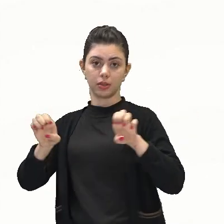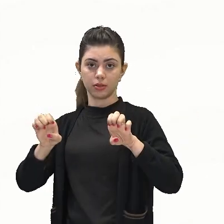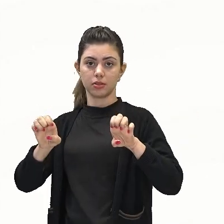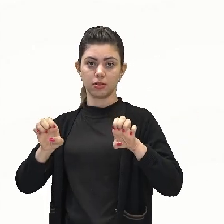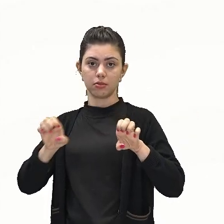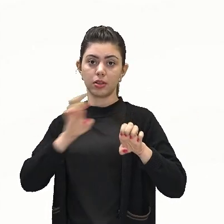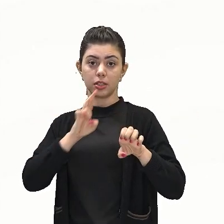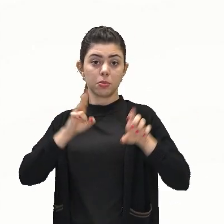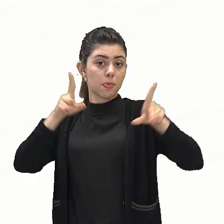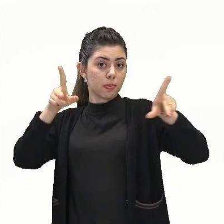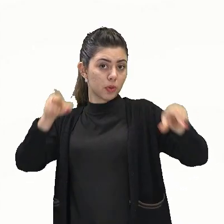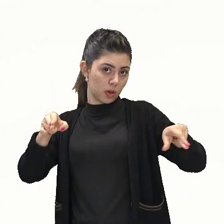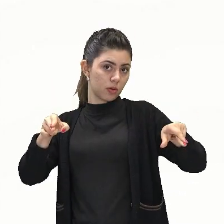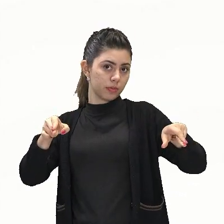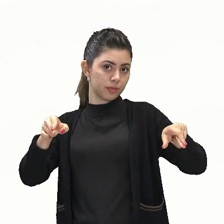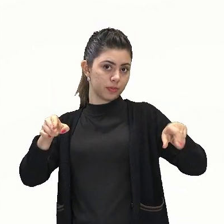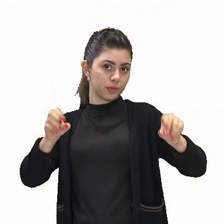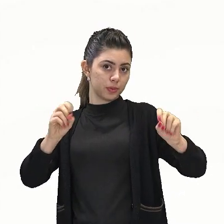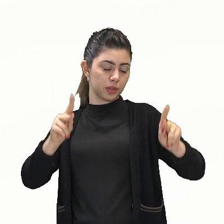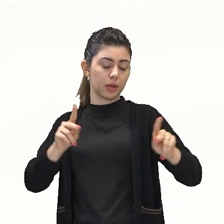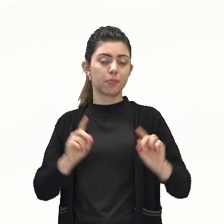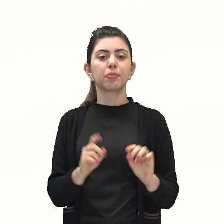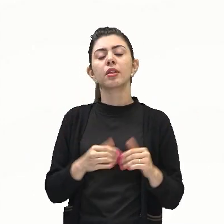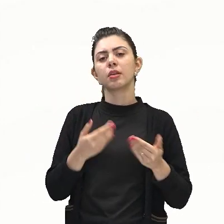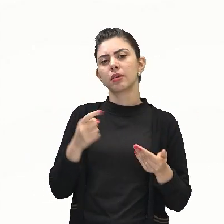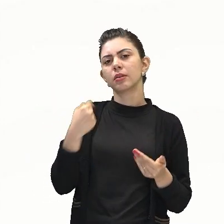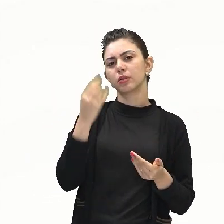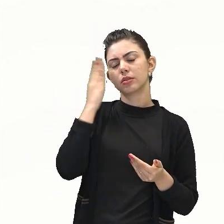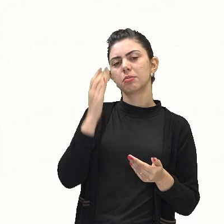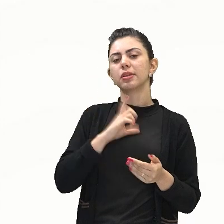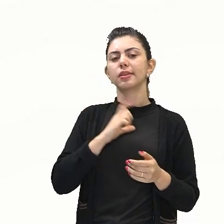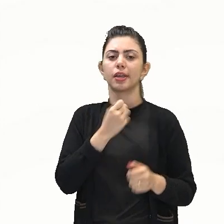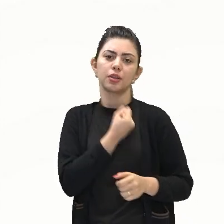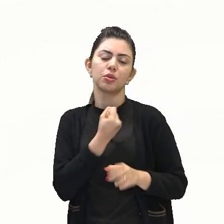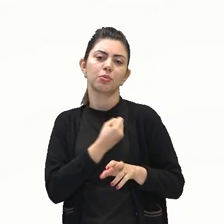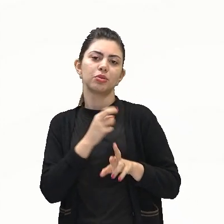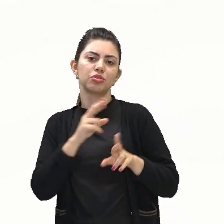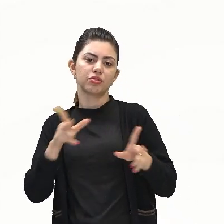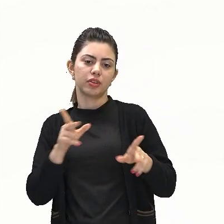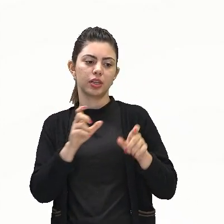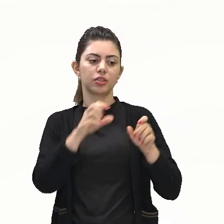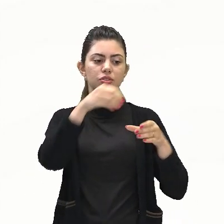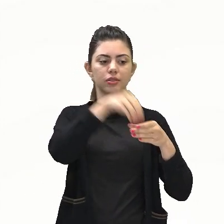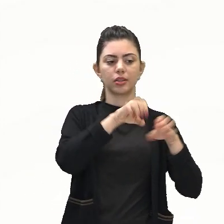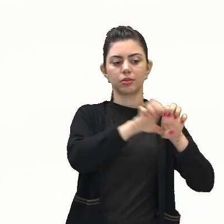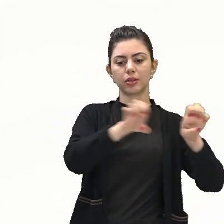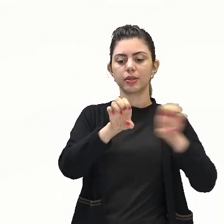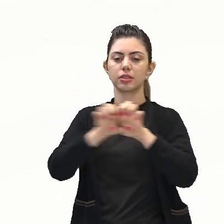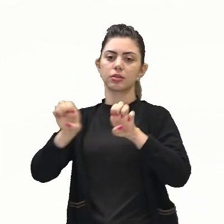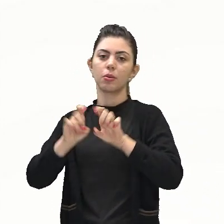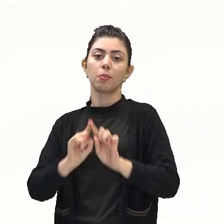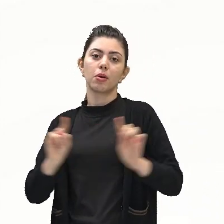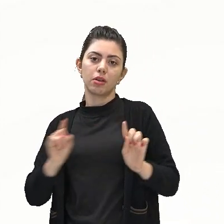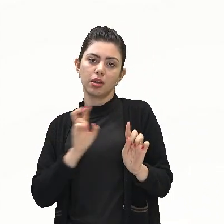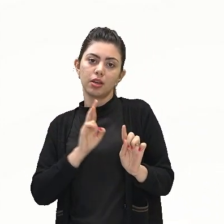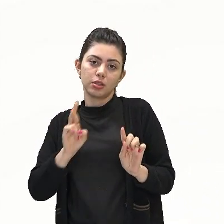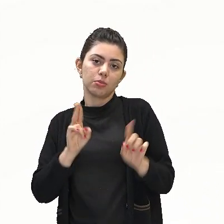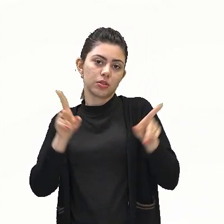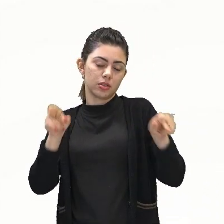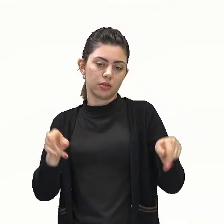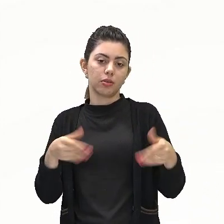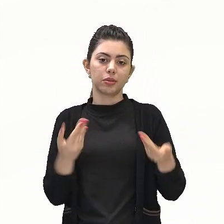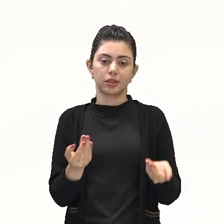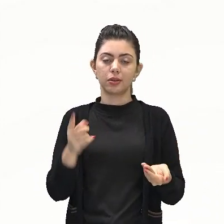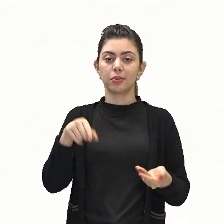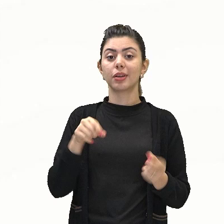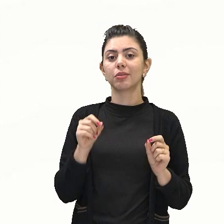é exatamente a mesma, apesar de serem números diferentes. Então, significa que esses dois sistemas são